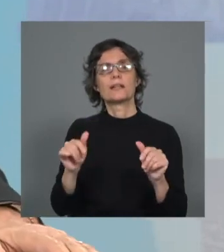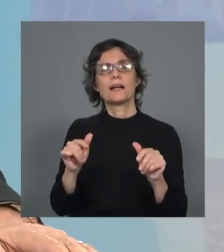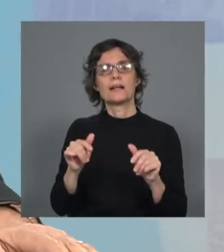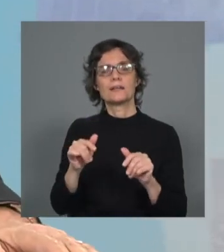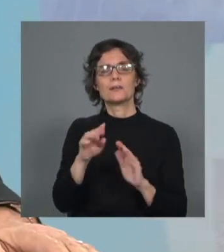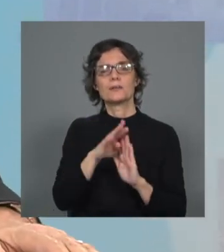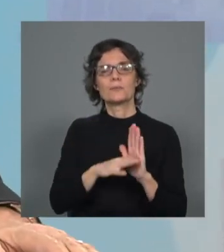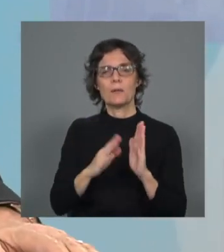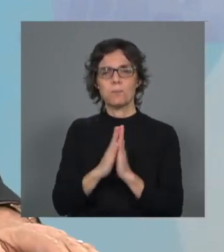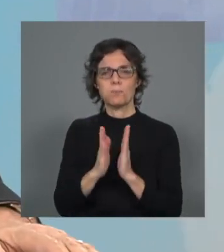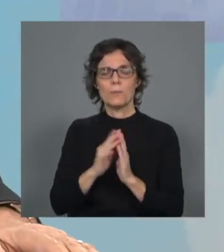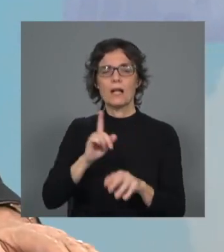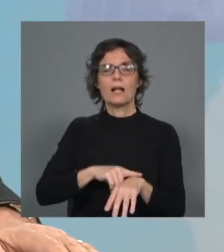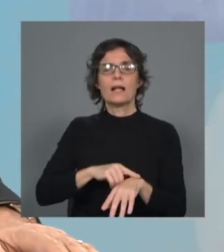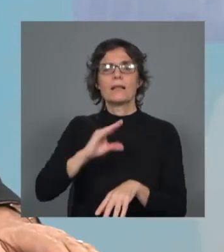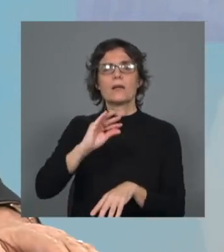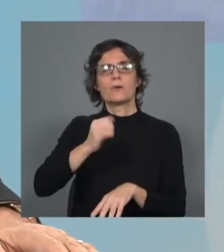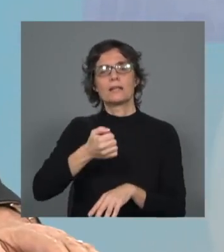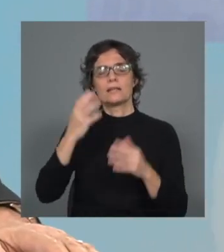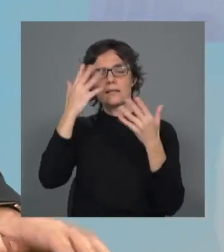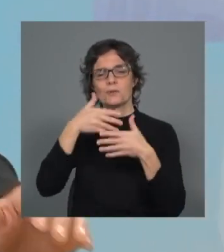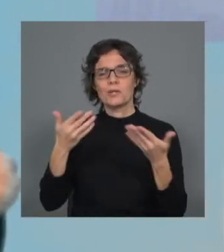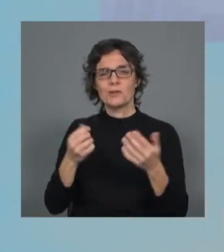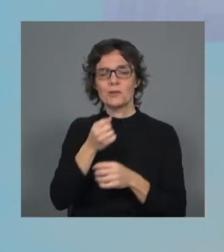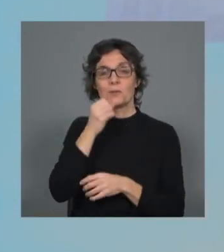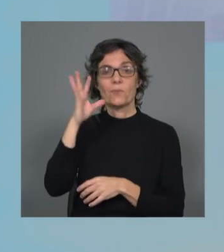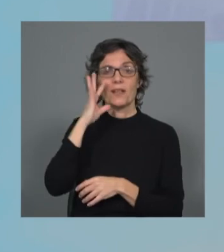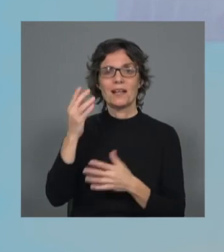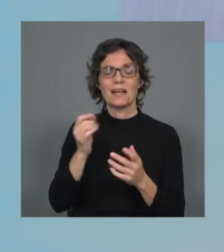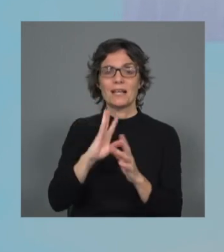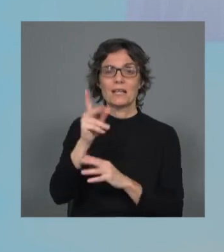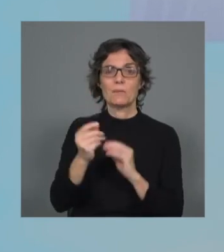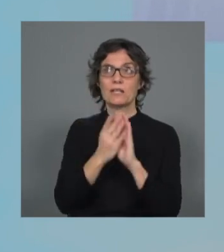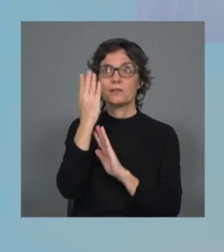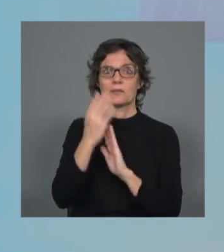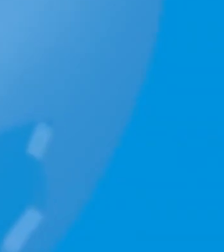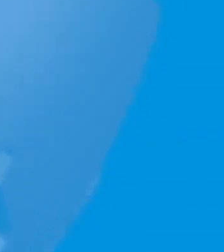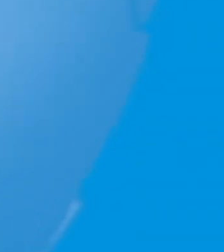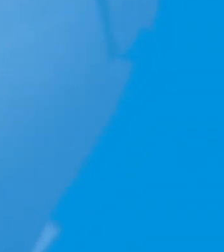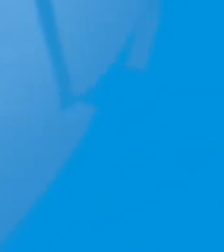programa Eclésia pelas 22h45. Tenha então uma boa tarde. Até amanhã, se Deus quiser.